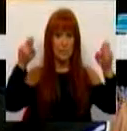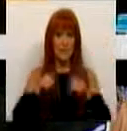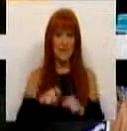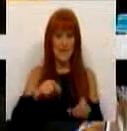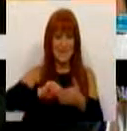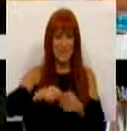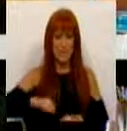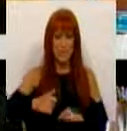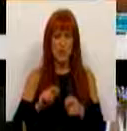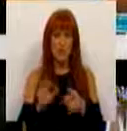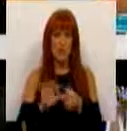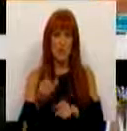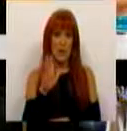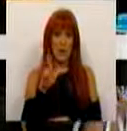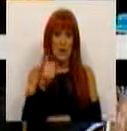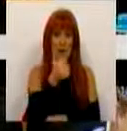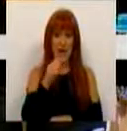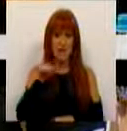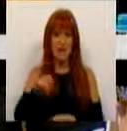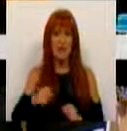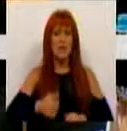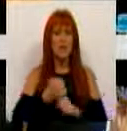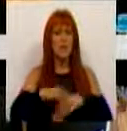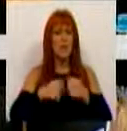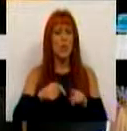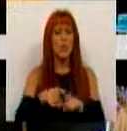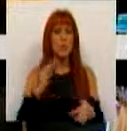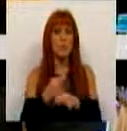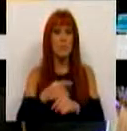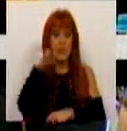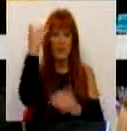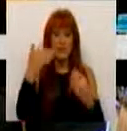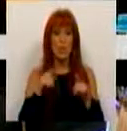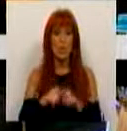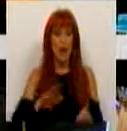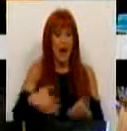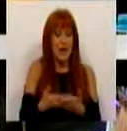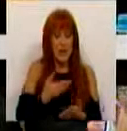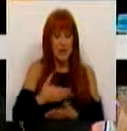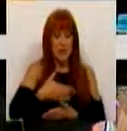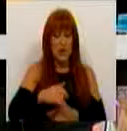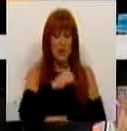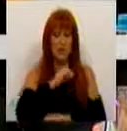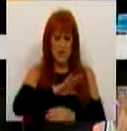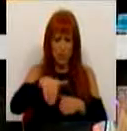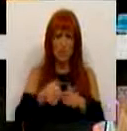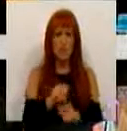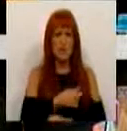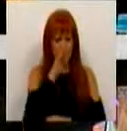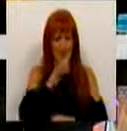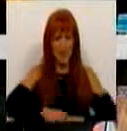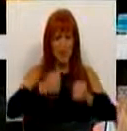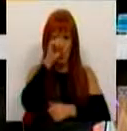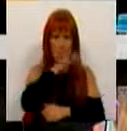Selo Verde, com 500 mil euros, para melhorar a performance ambiental dos festivais de verão, abre candidaturas esta semana e permitirá envolver em boas